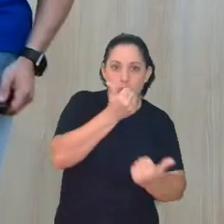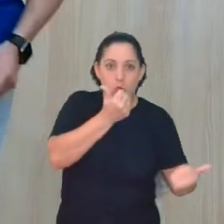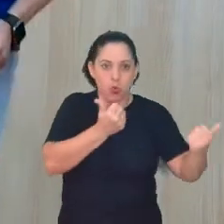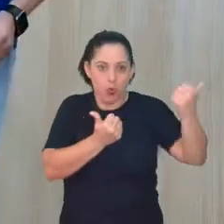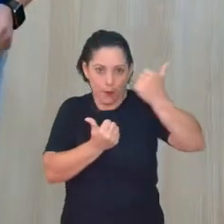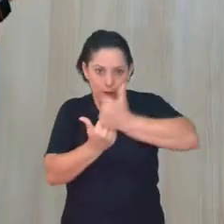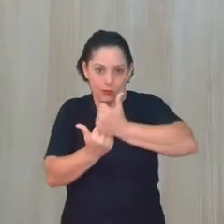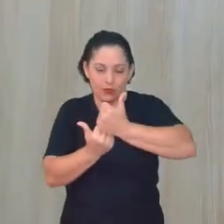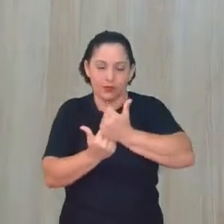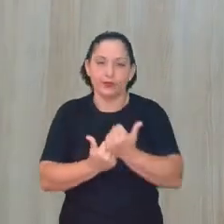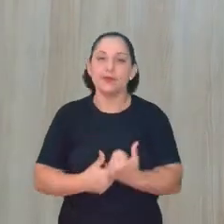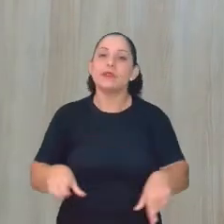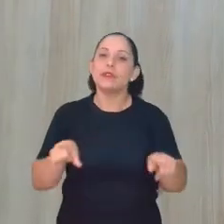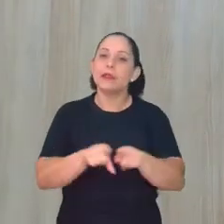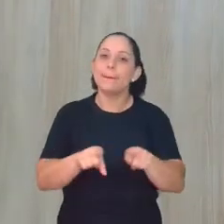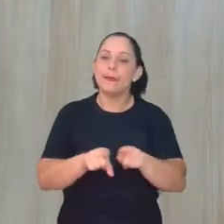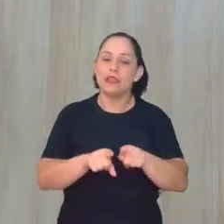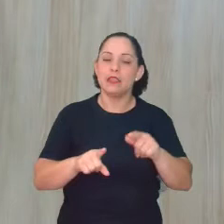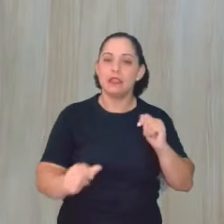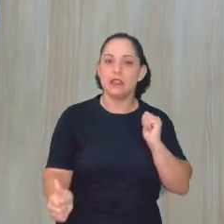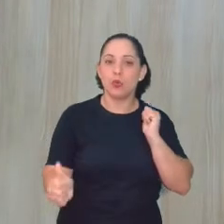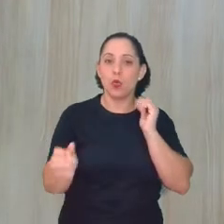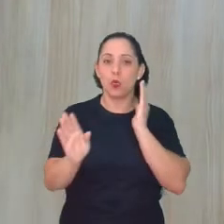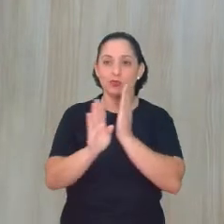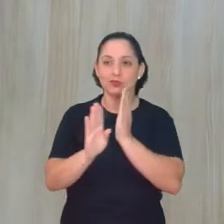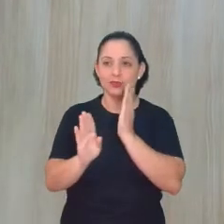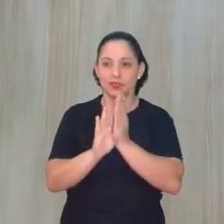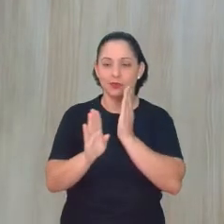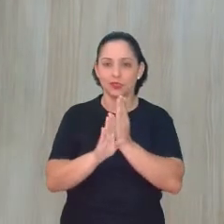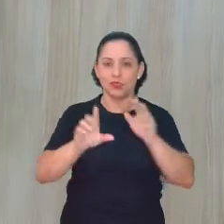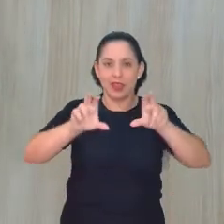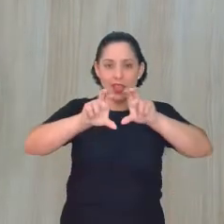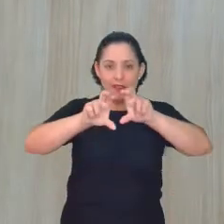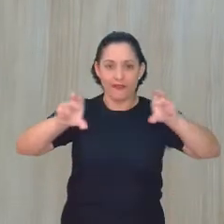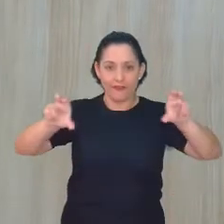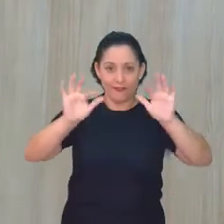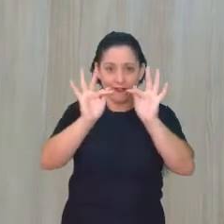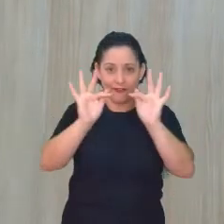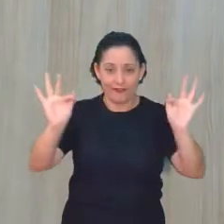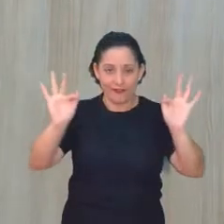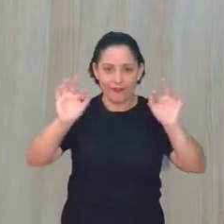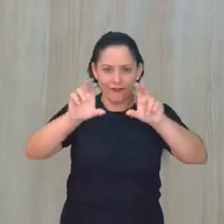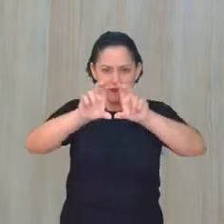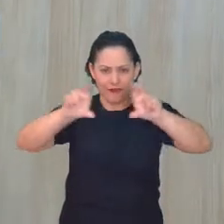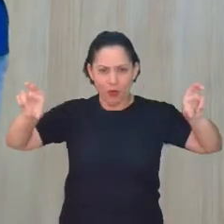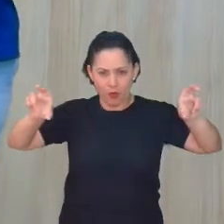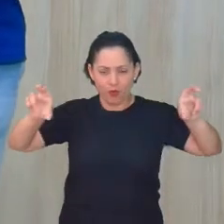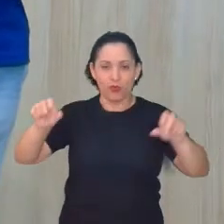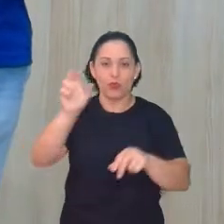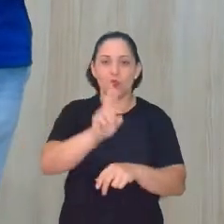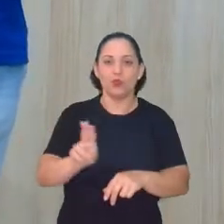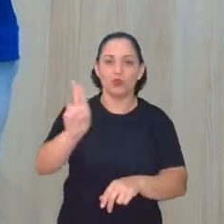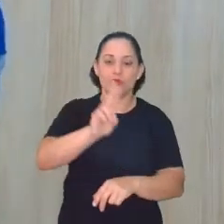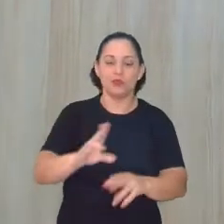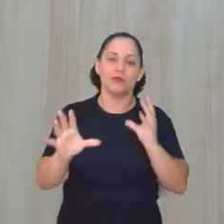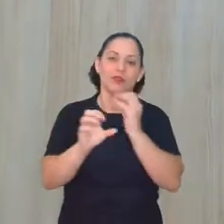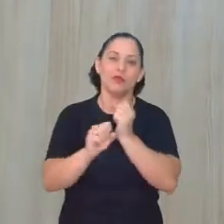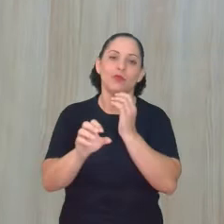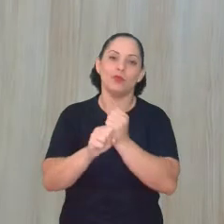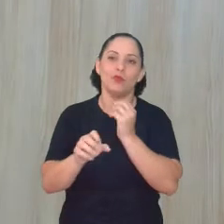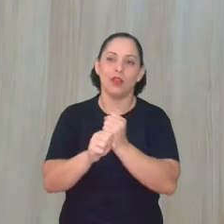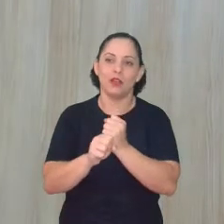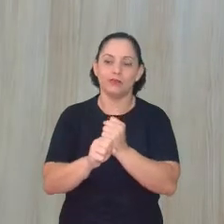certo? Encontramos a fórmula que a gente deve utilizar para calcular, principalmente as grandezas